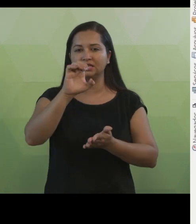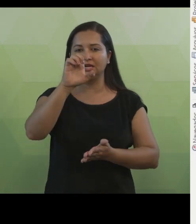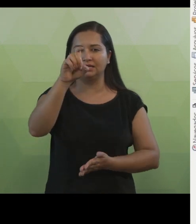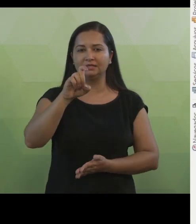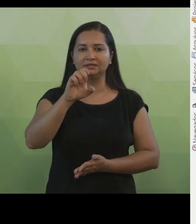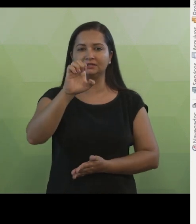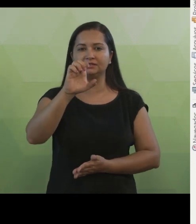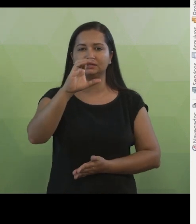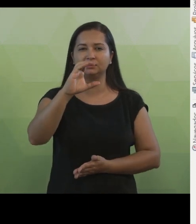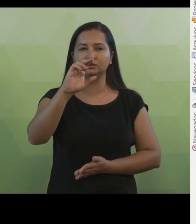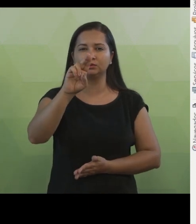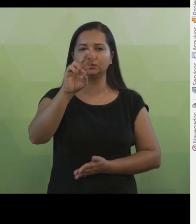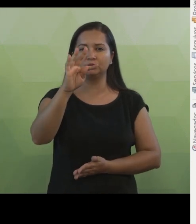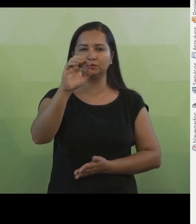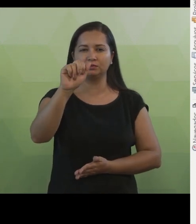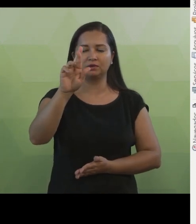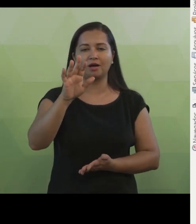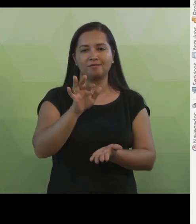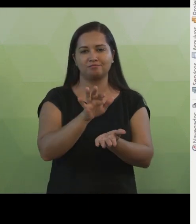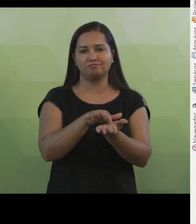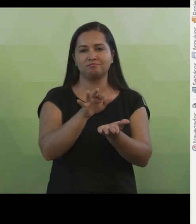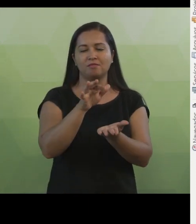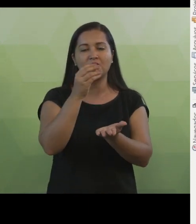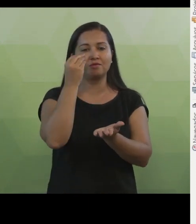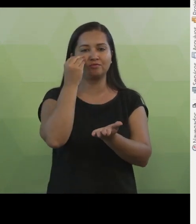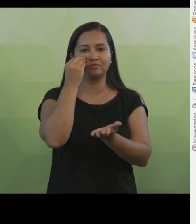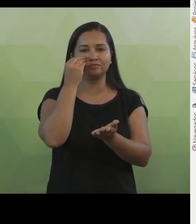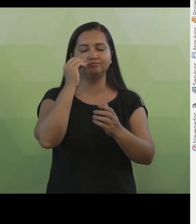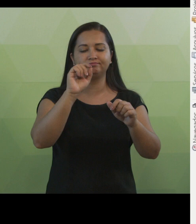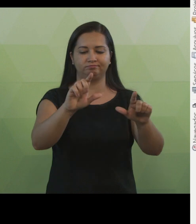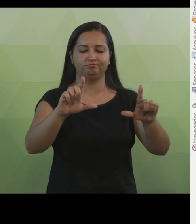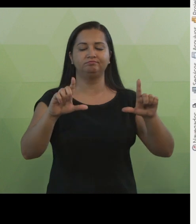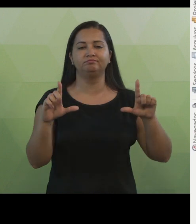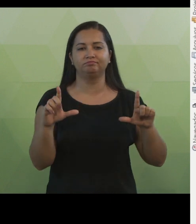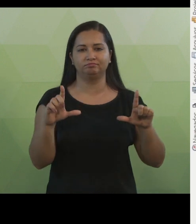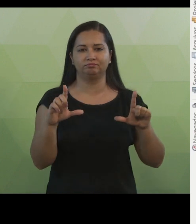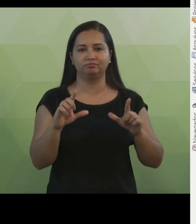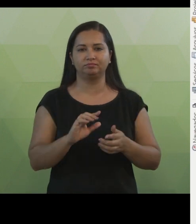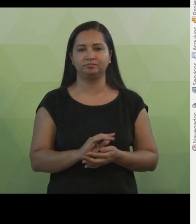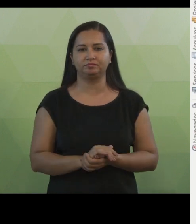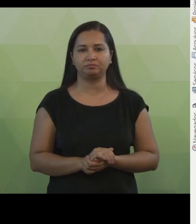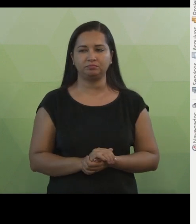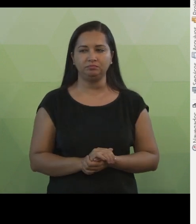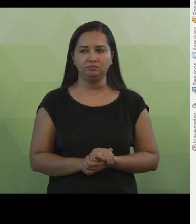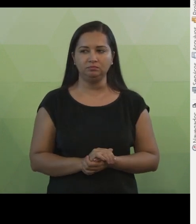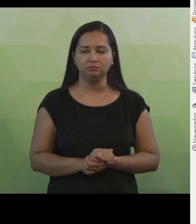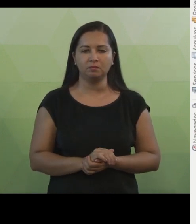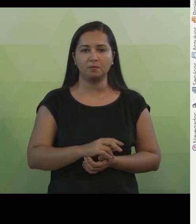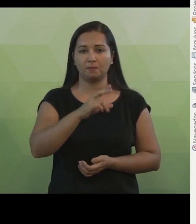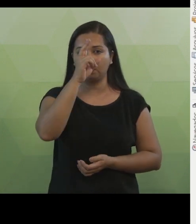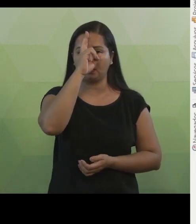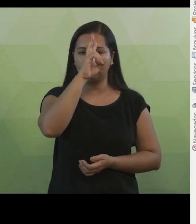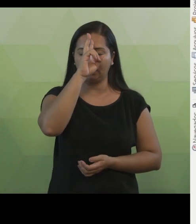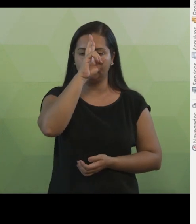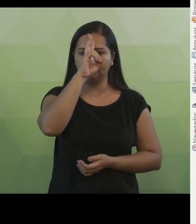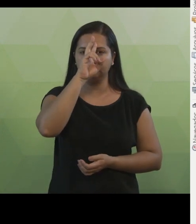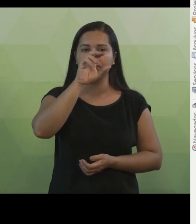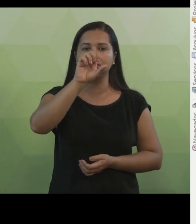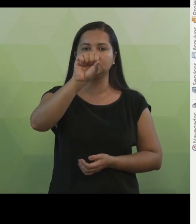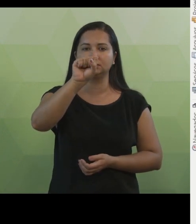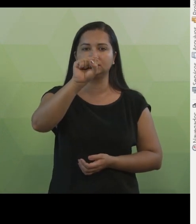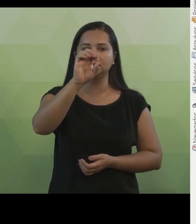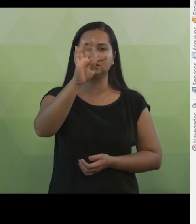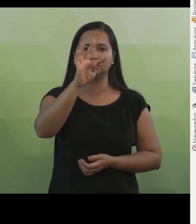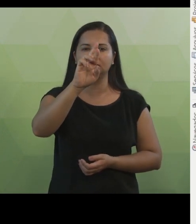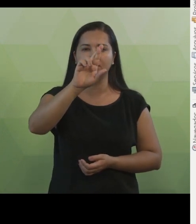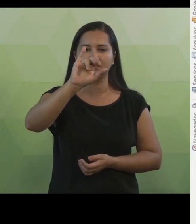2 é igual, vou concatenar com, vou usar o método agora,